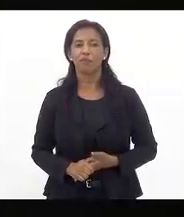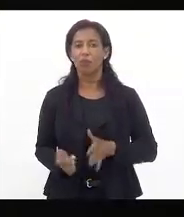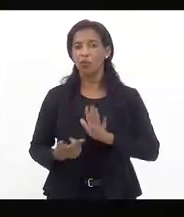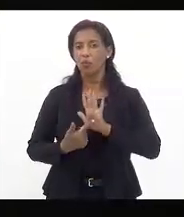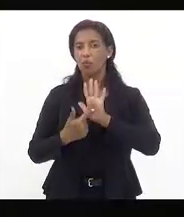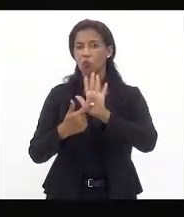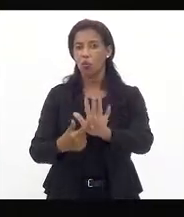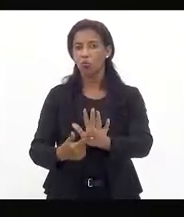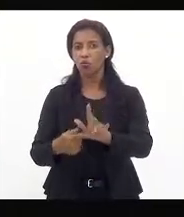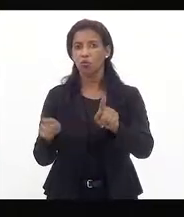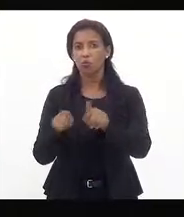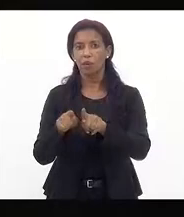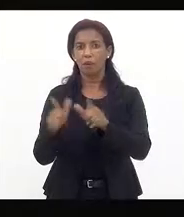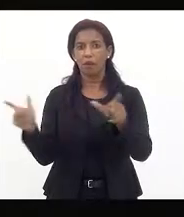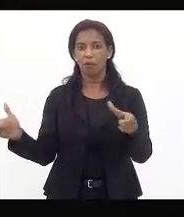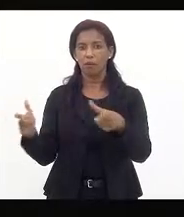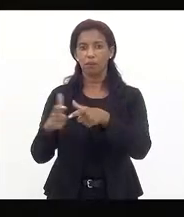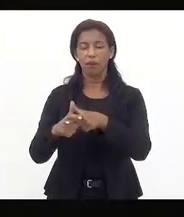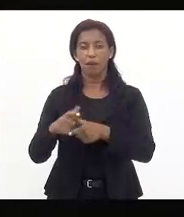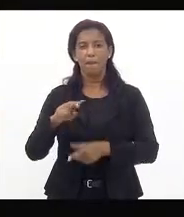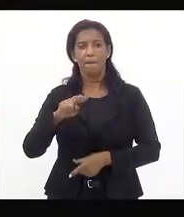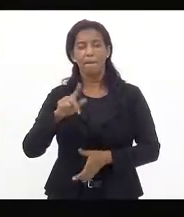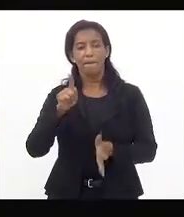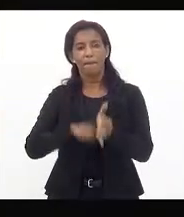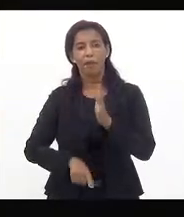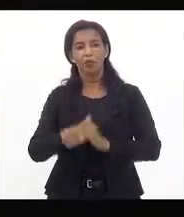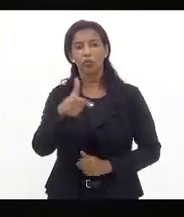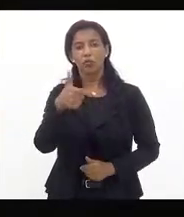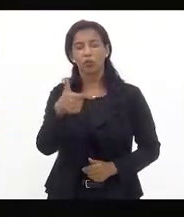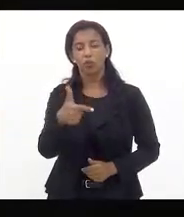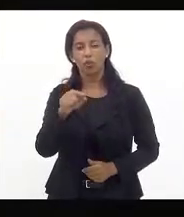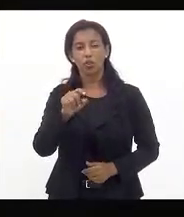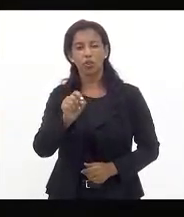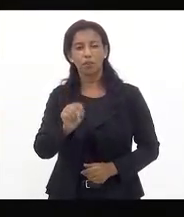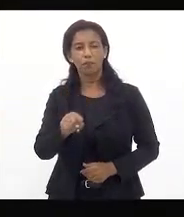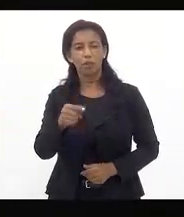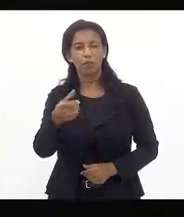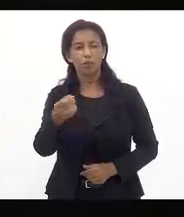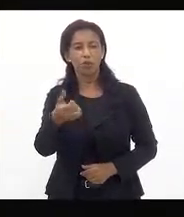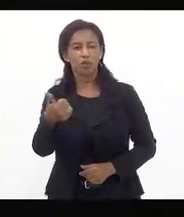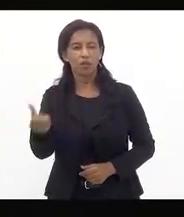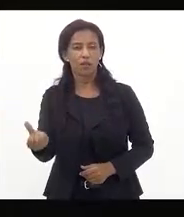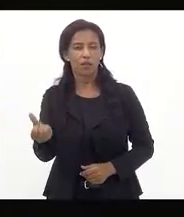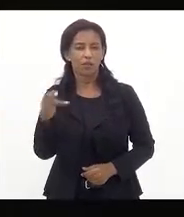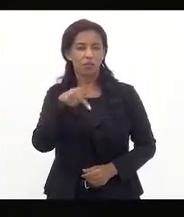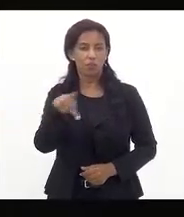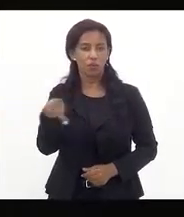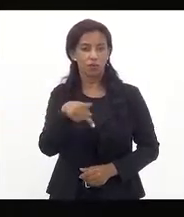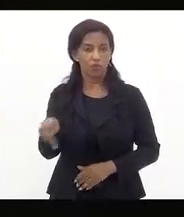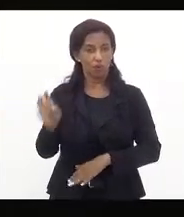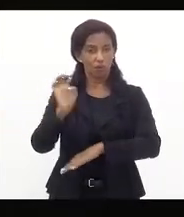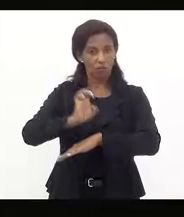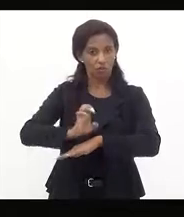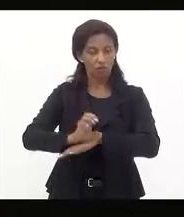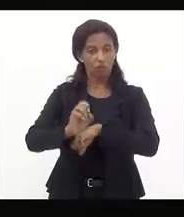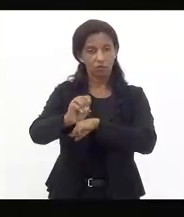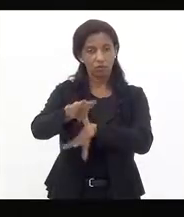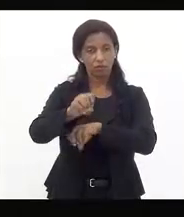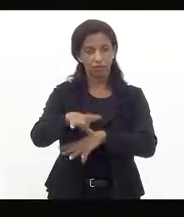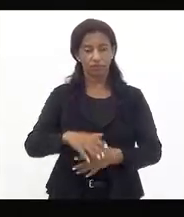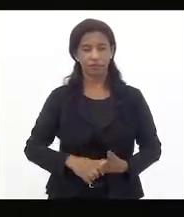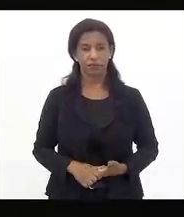demonstrou um déficit de menos 2.016 professores na rede estadual de